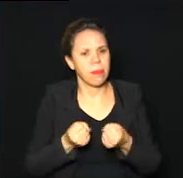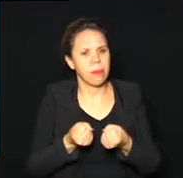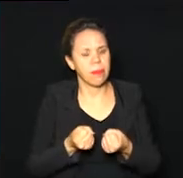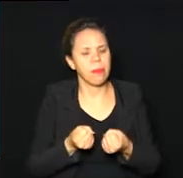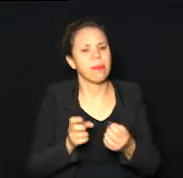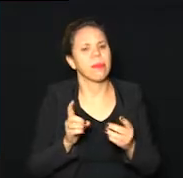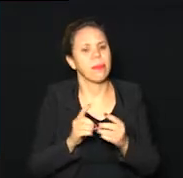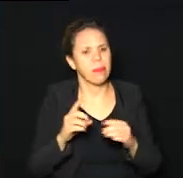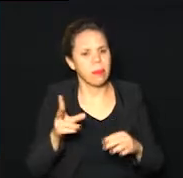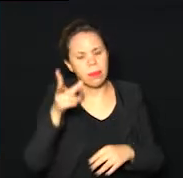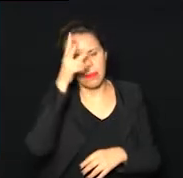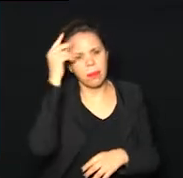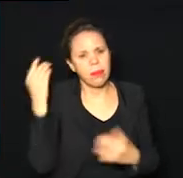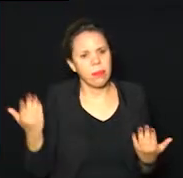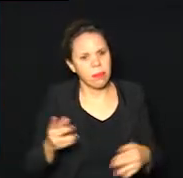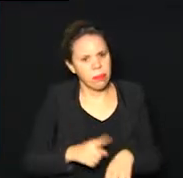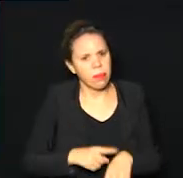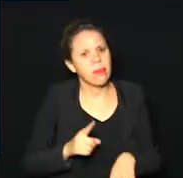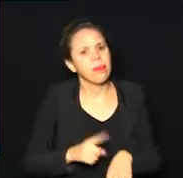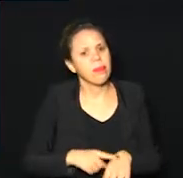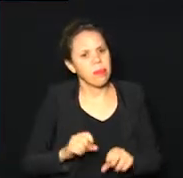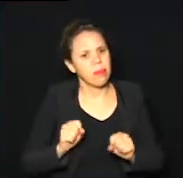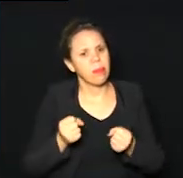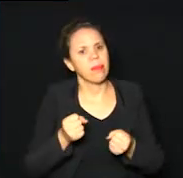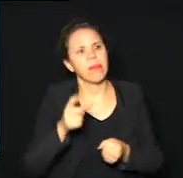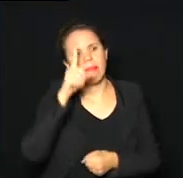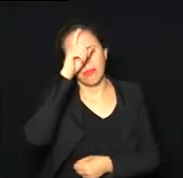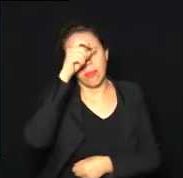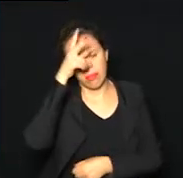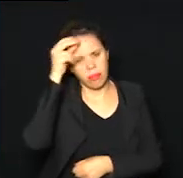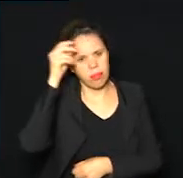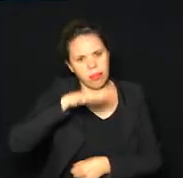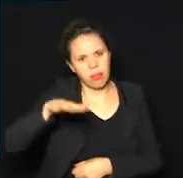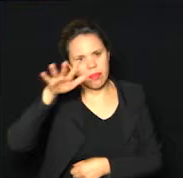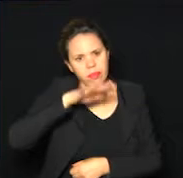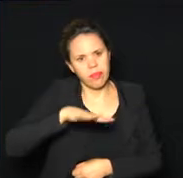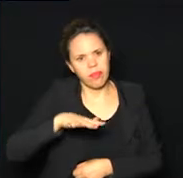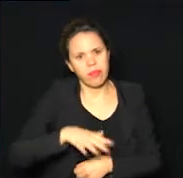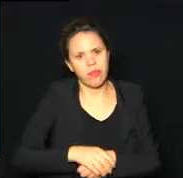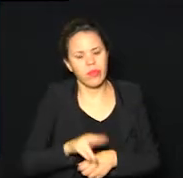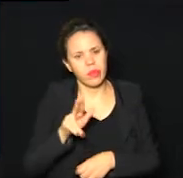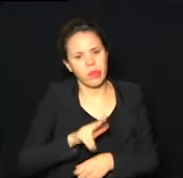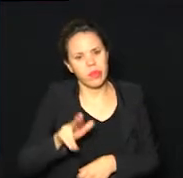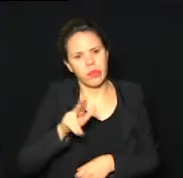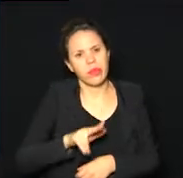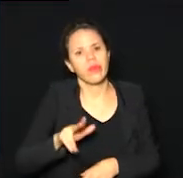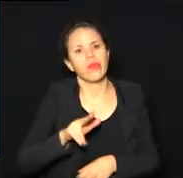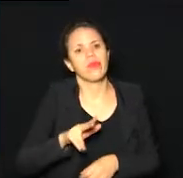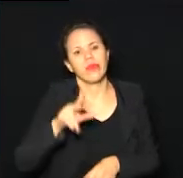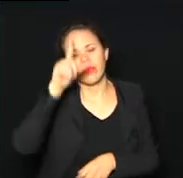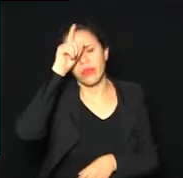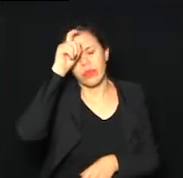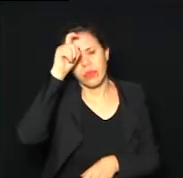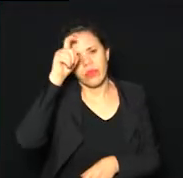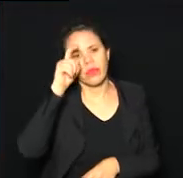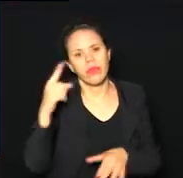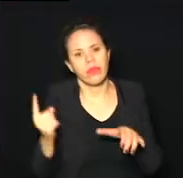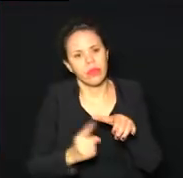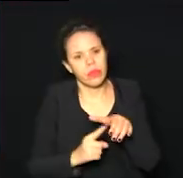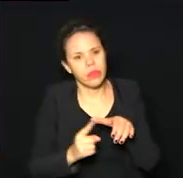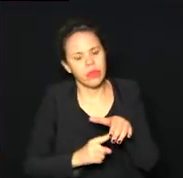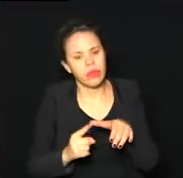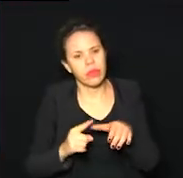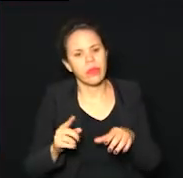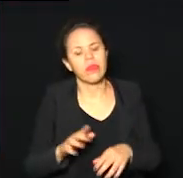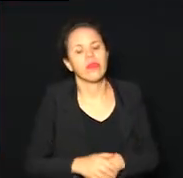serviço público. Nesse momento é o momento de defender os hospitais públicos, os hospitais universitários, os hospitais das clínicas, e